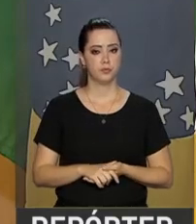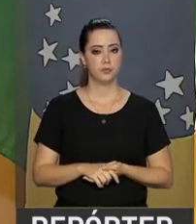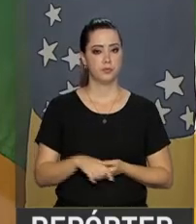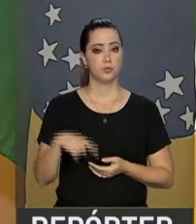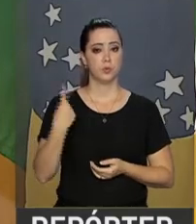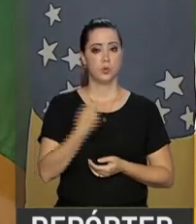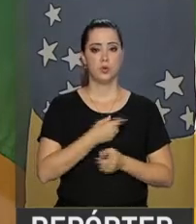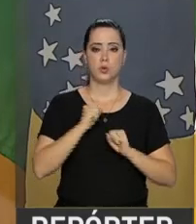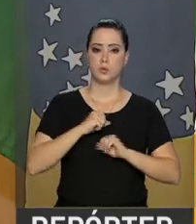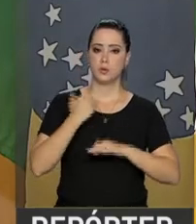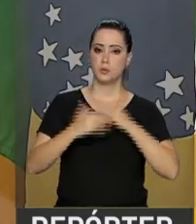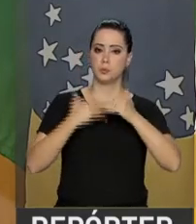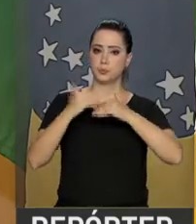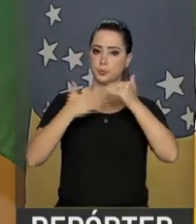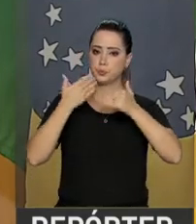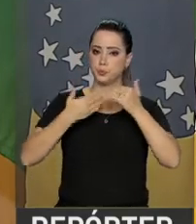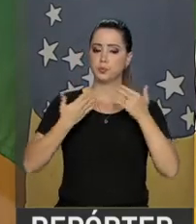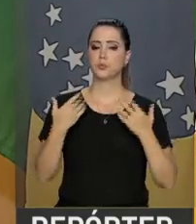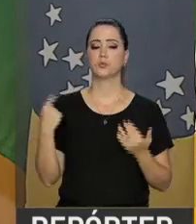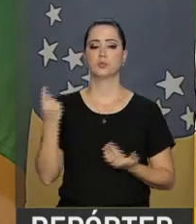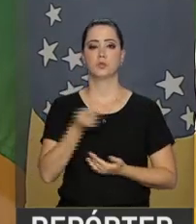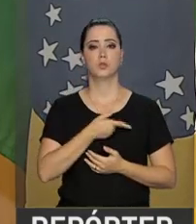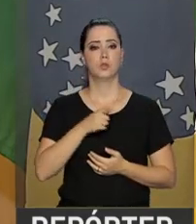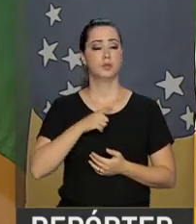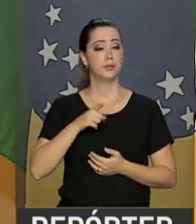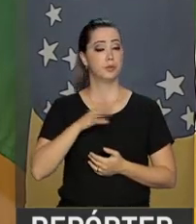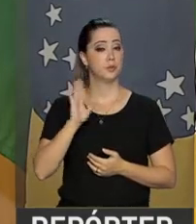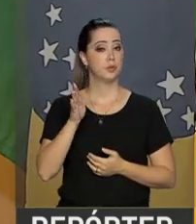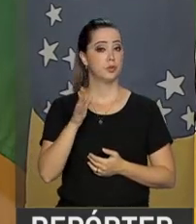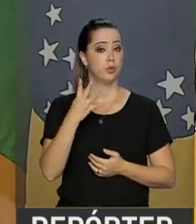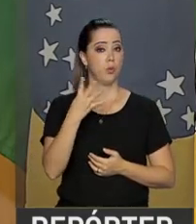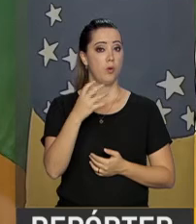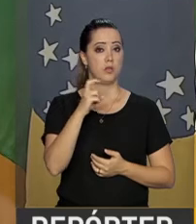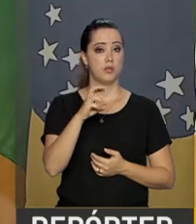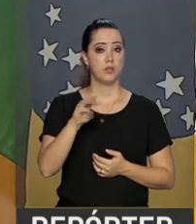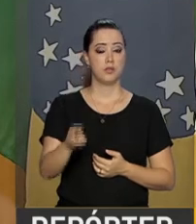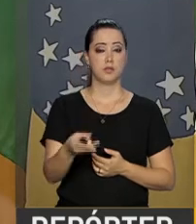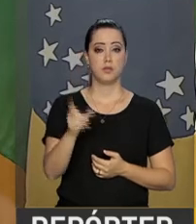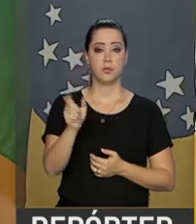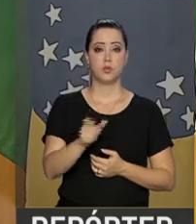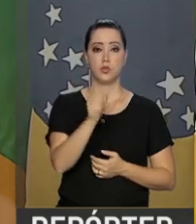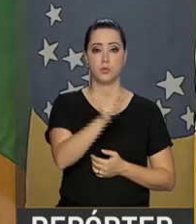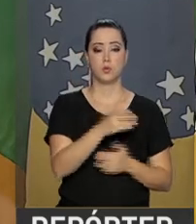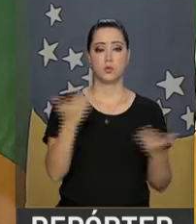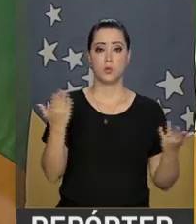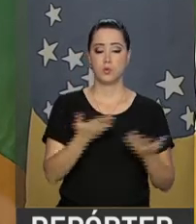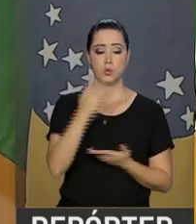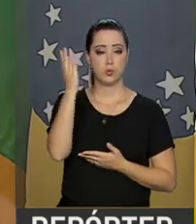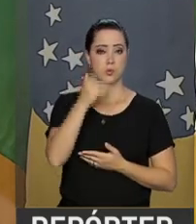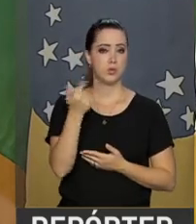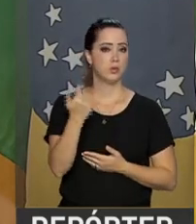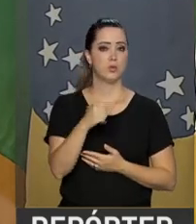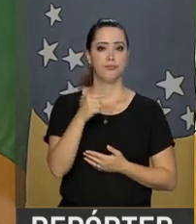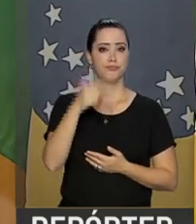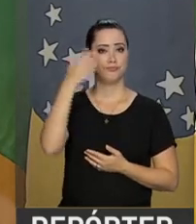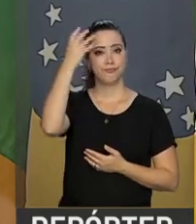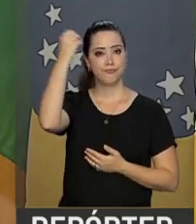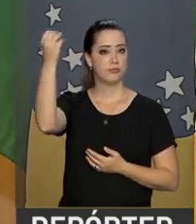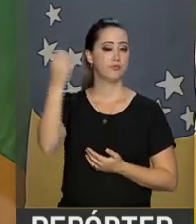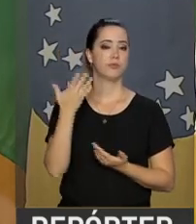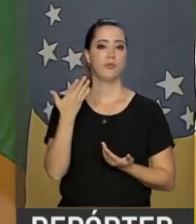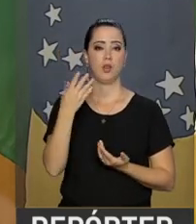de crescimento muito grande para o turista. Nós ainda temos 45 milhões de brasileiros que hoje não fazem turismo interno. São